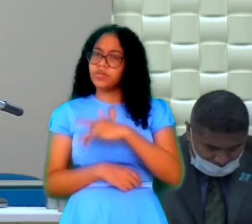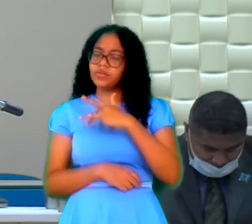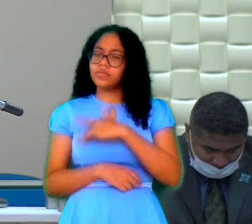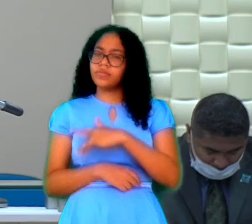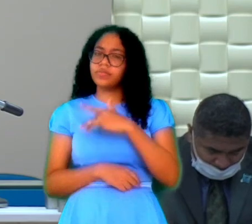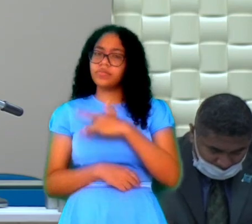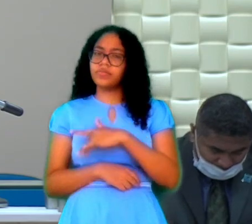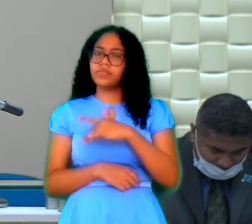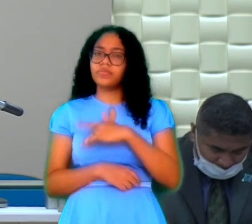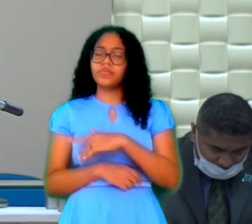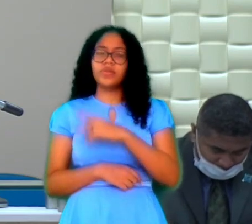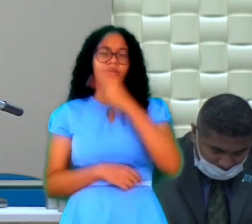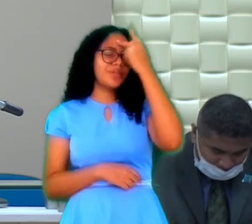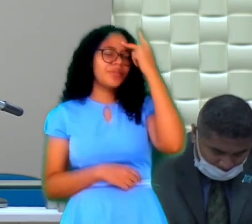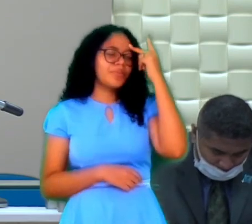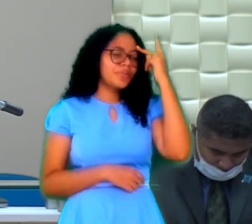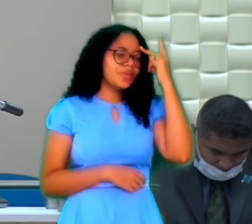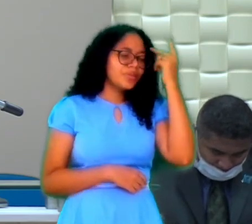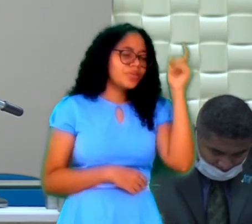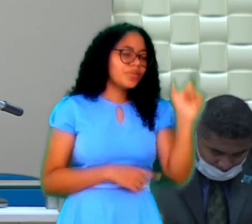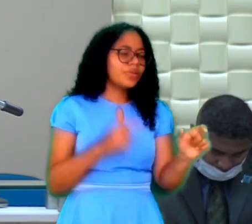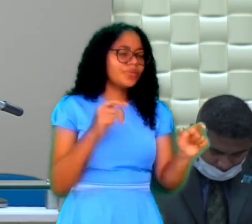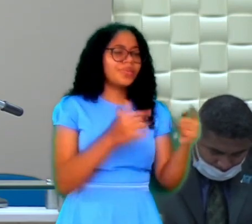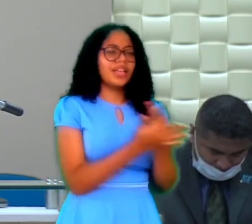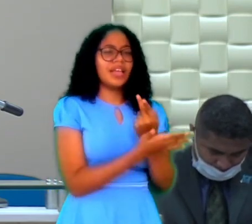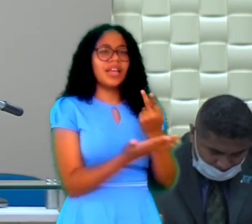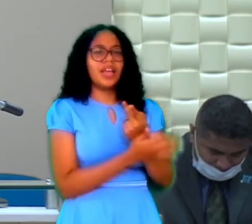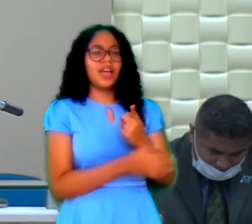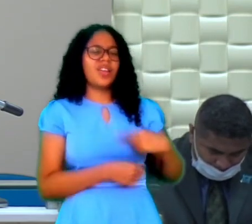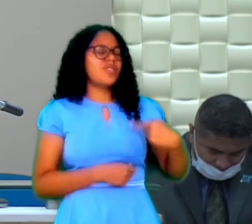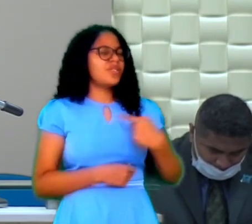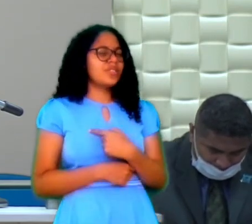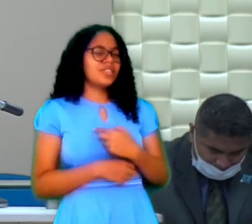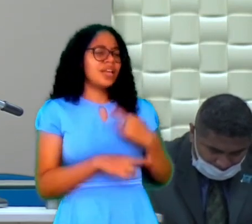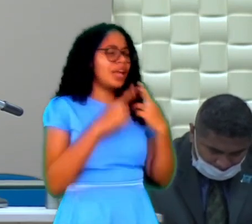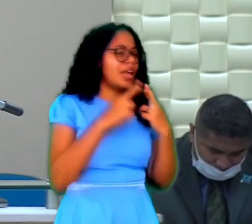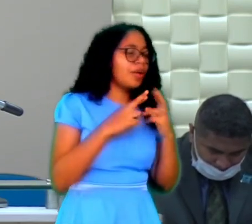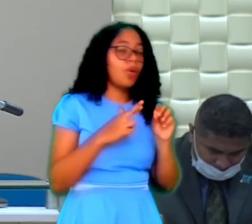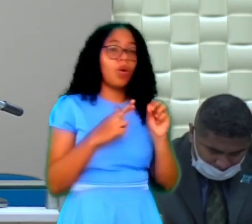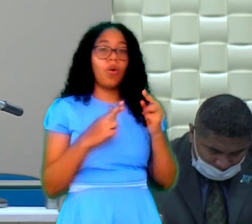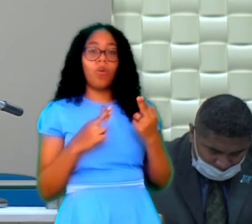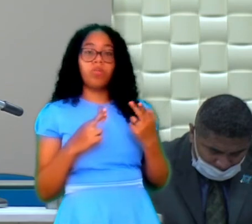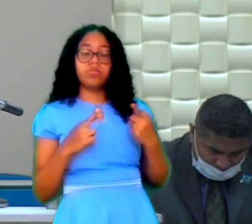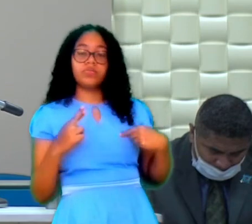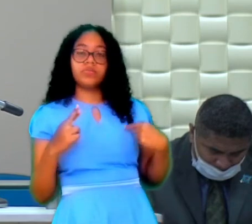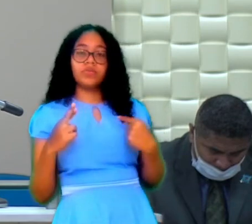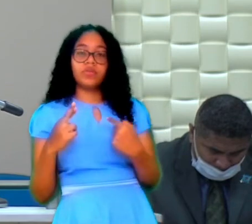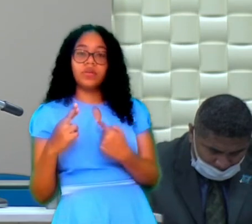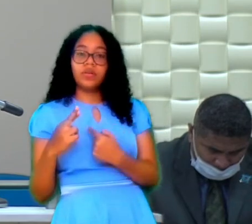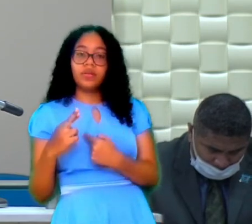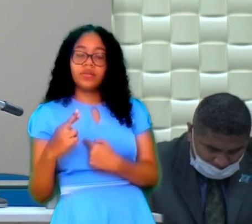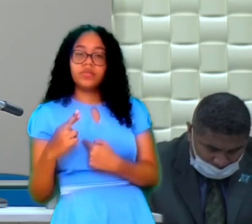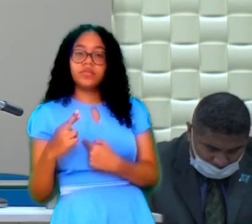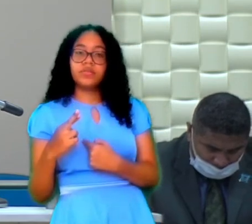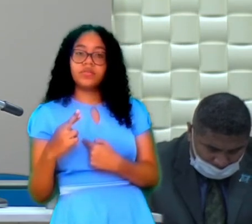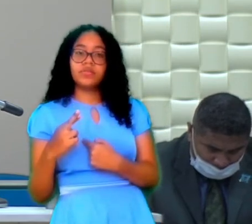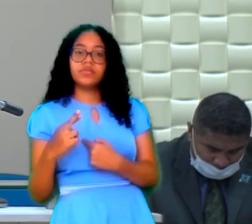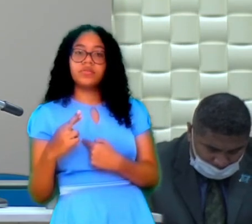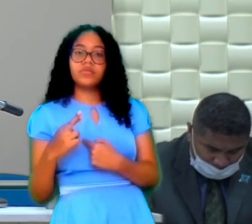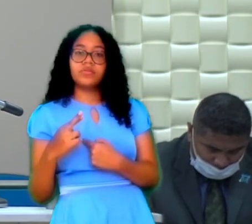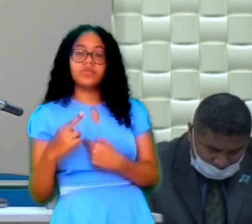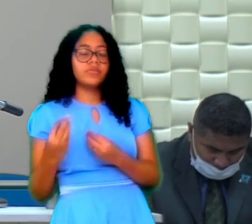salvação de Deus, anunciando que os homens deveriam se arrepender, deveriam voltar-se para